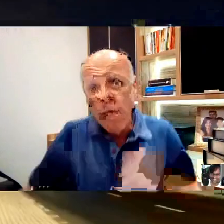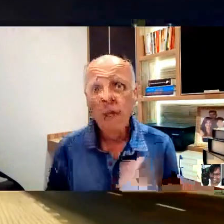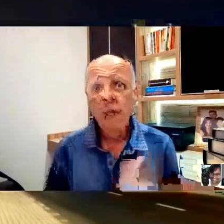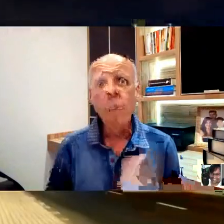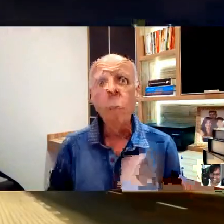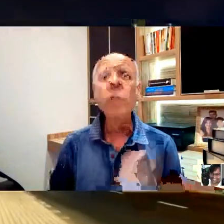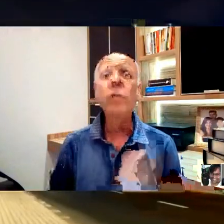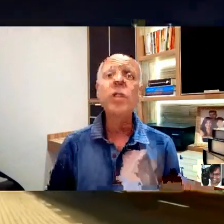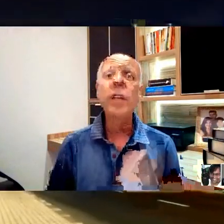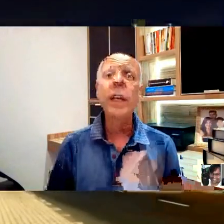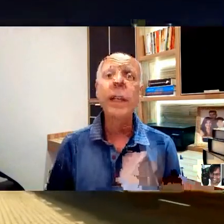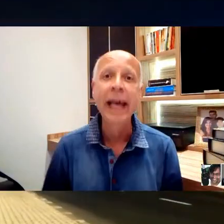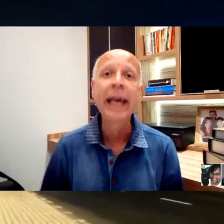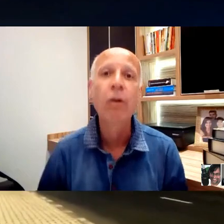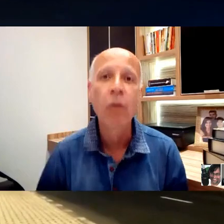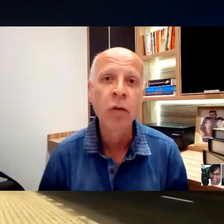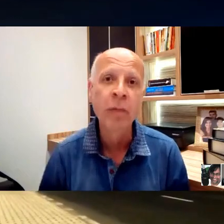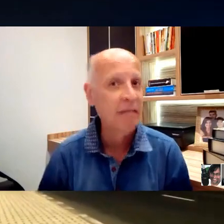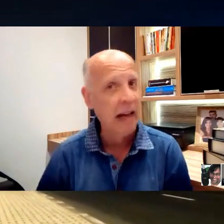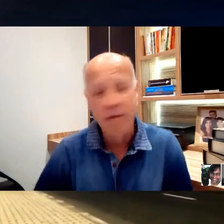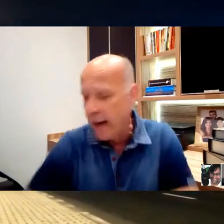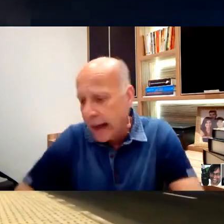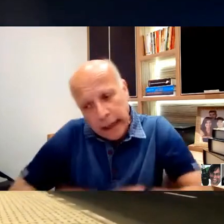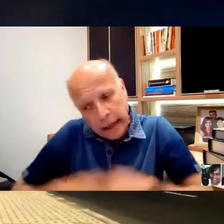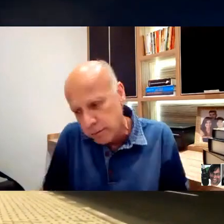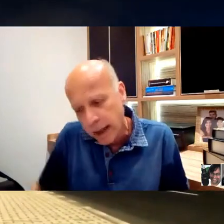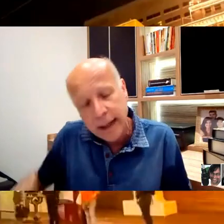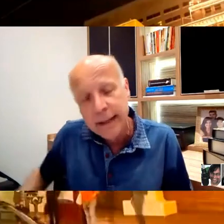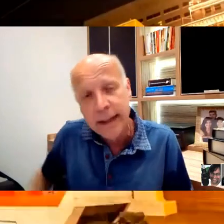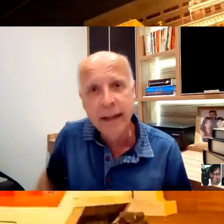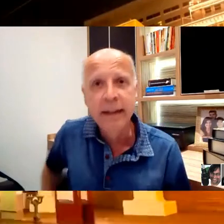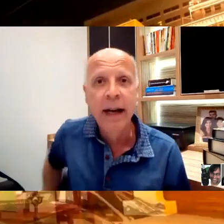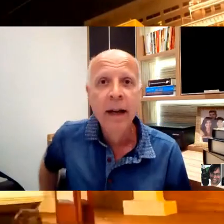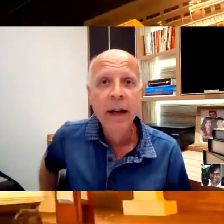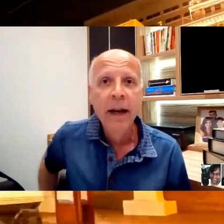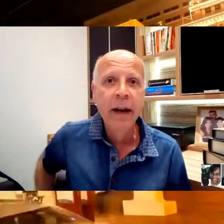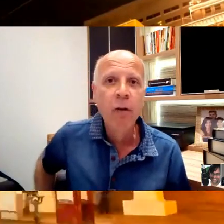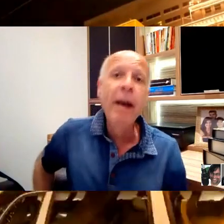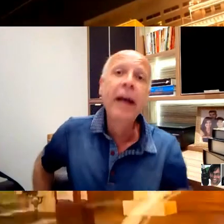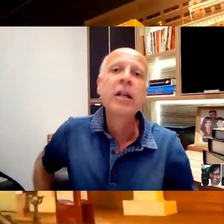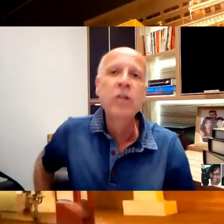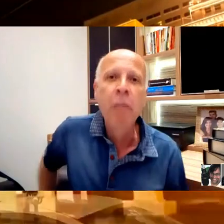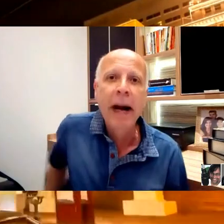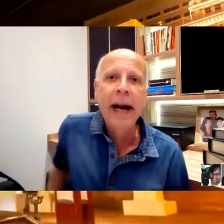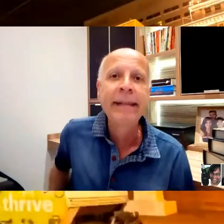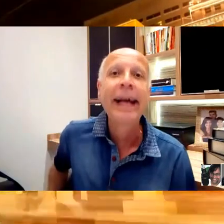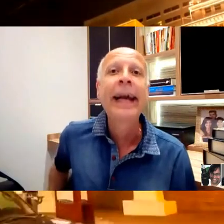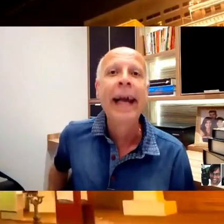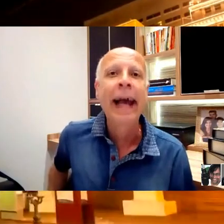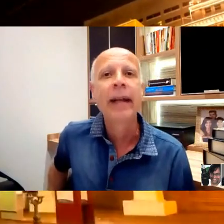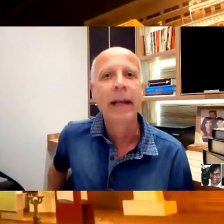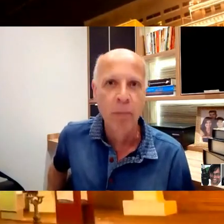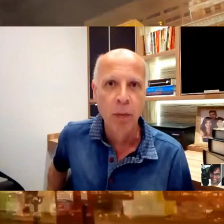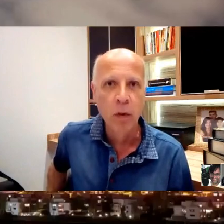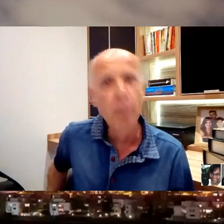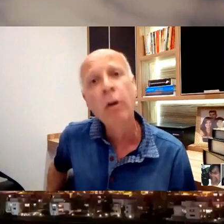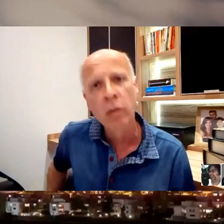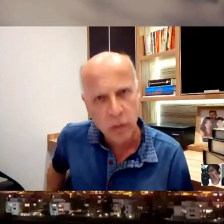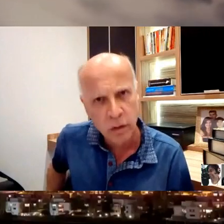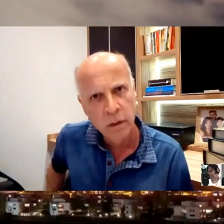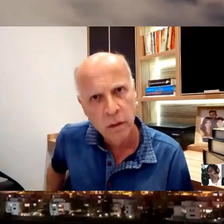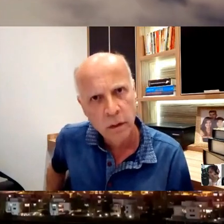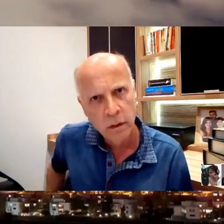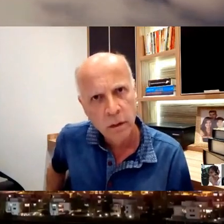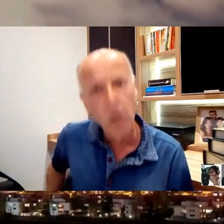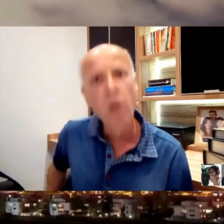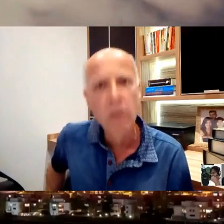É Fogo, como né, cara? minha travada, mas não adianta. Como é que vai pagar a internet daqui a pouco? É, Pergunto. nem fala,